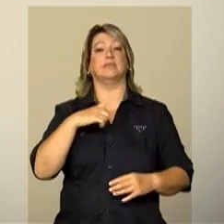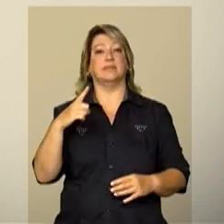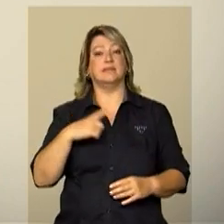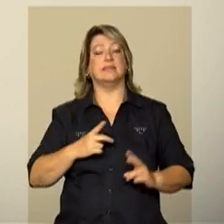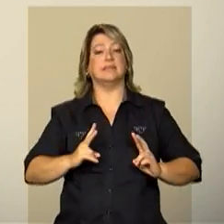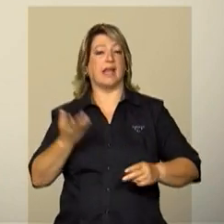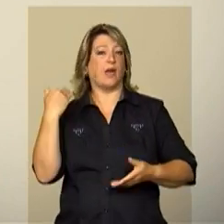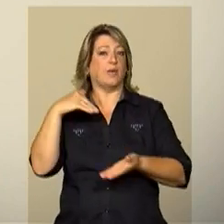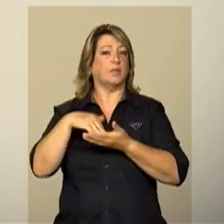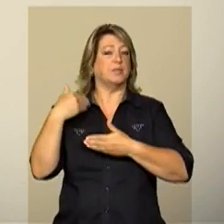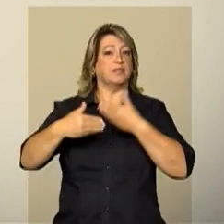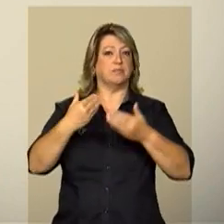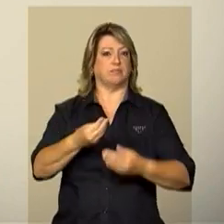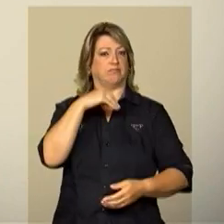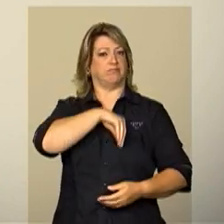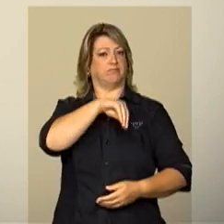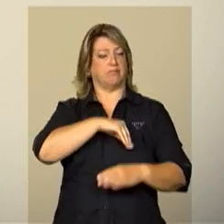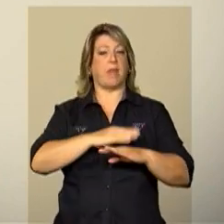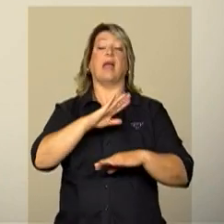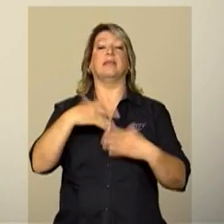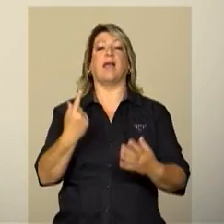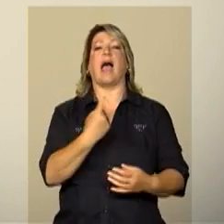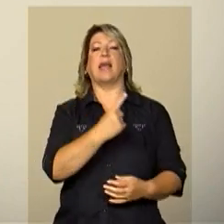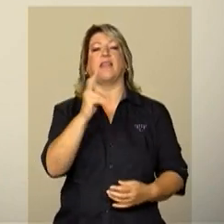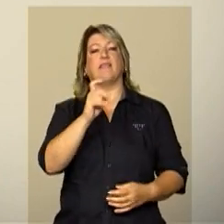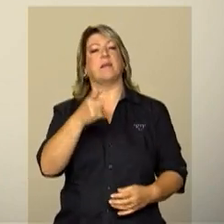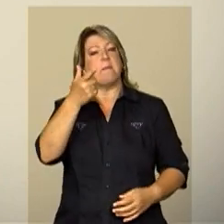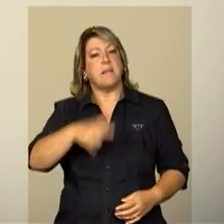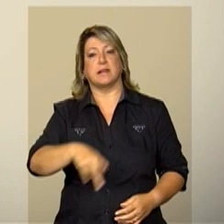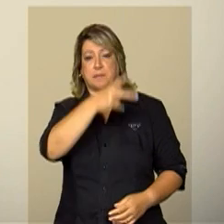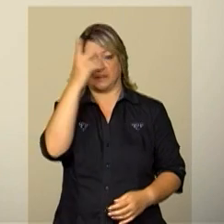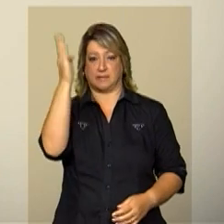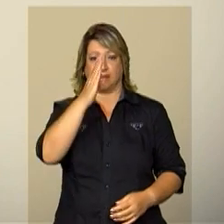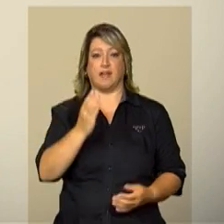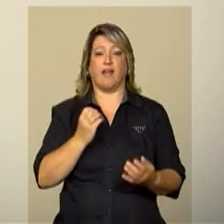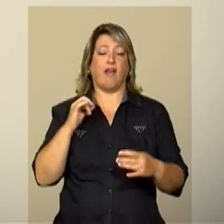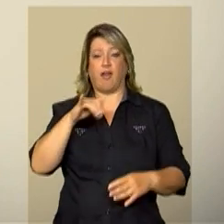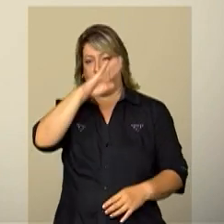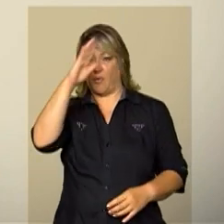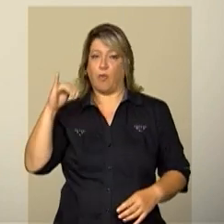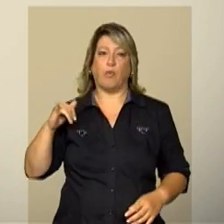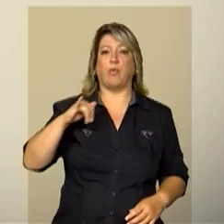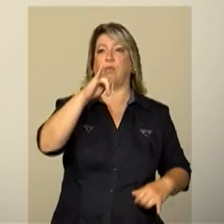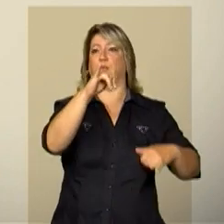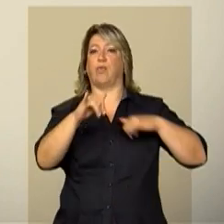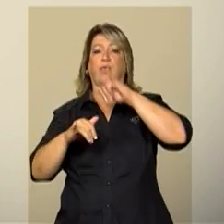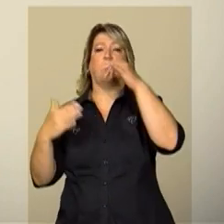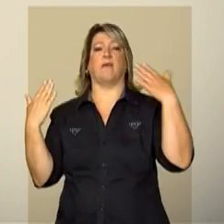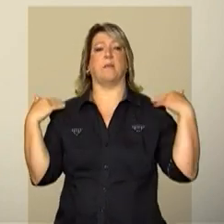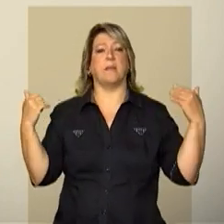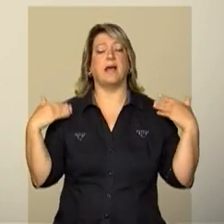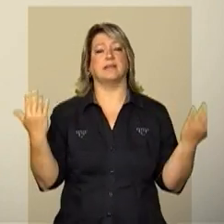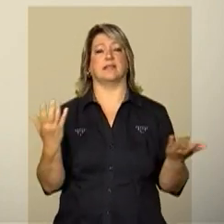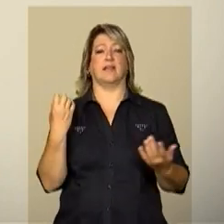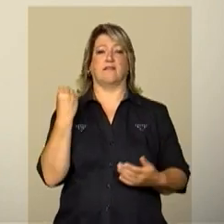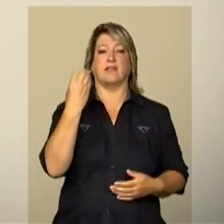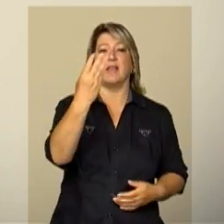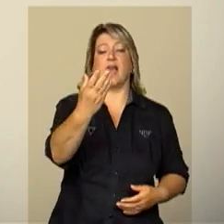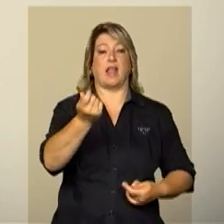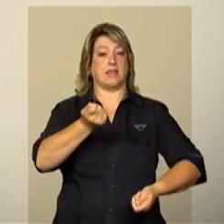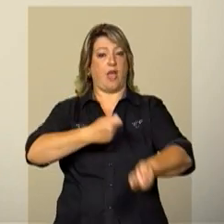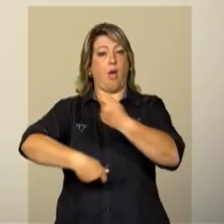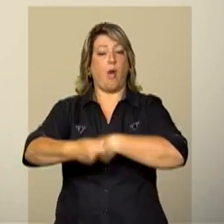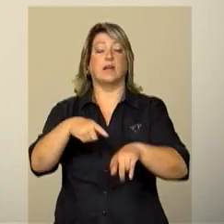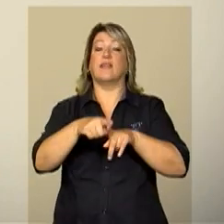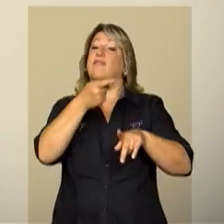vez mais brasileiros estão viajando de avião seja Luciano para conhecer o Brasil para fazer negócios também